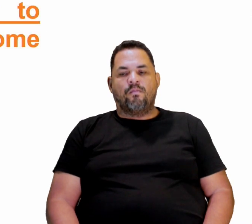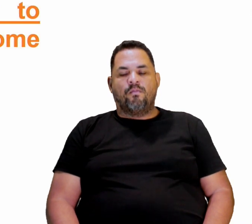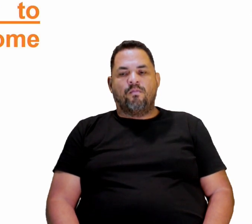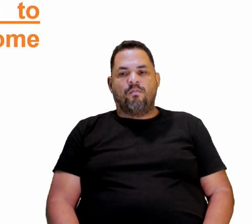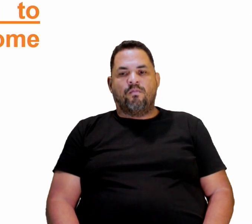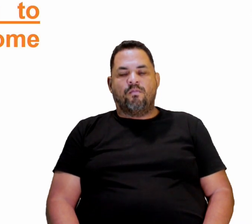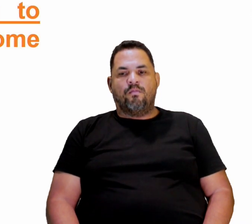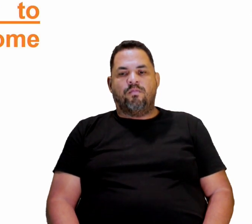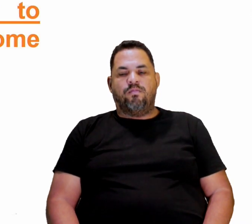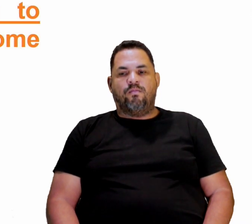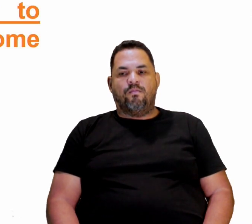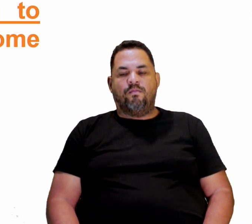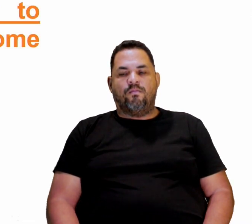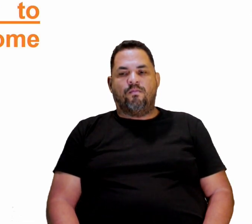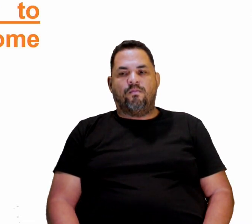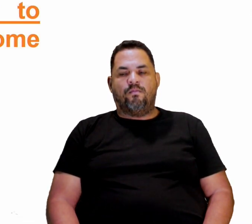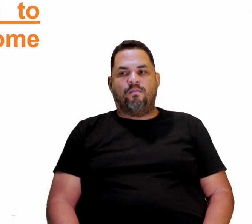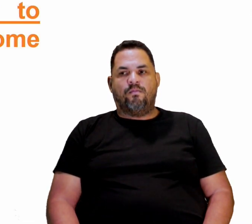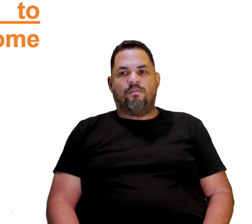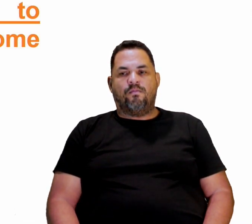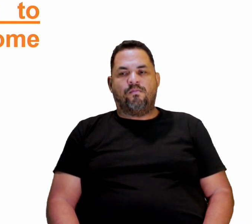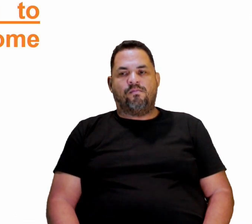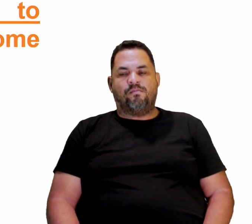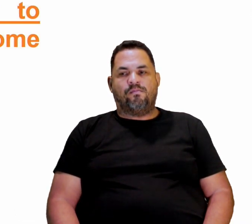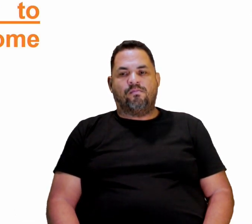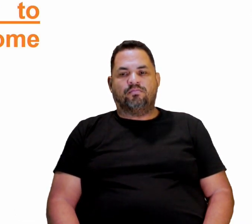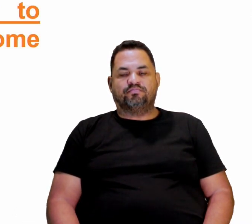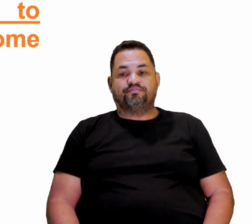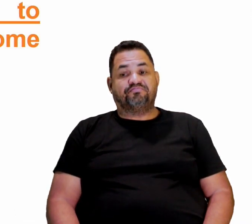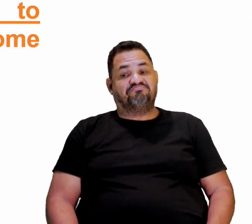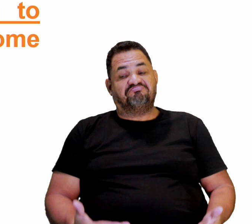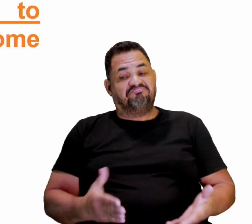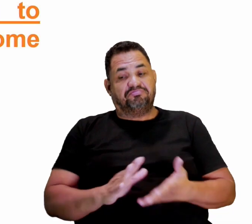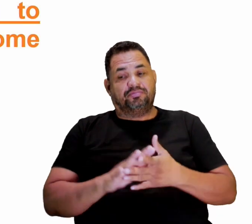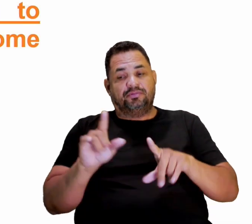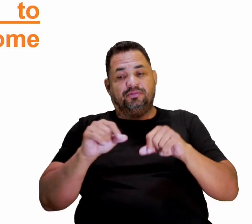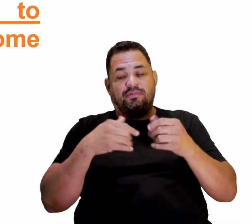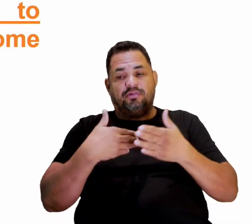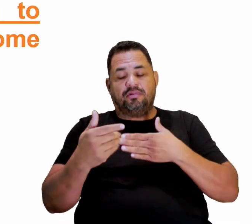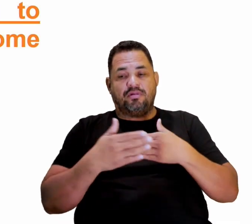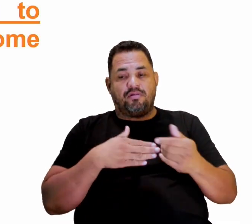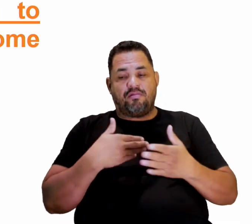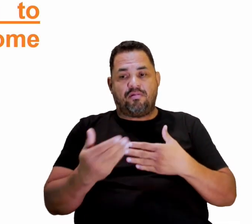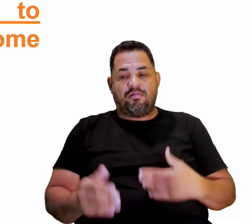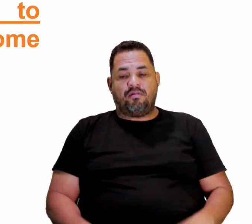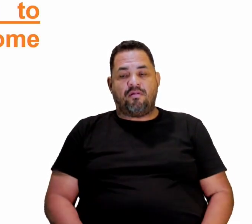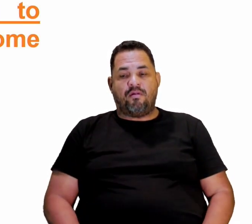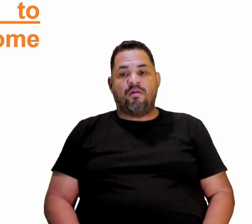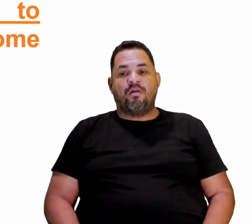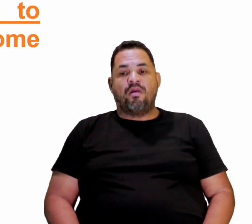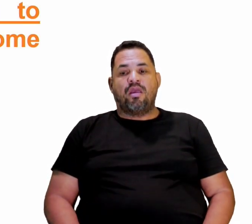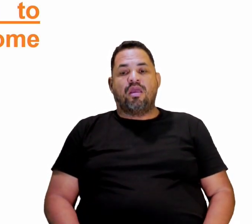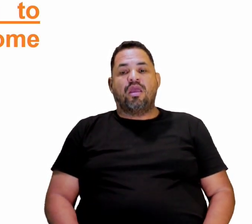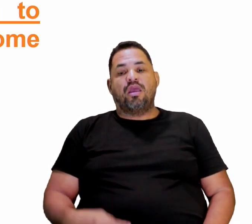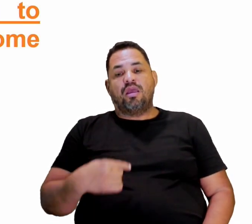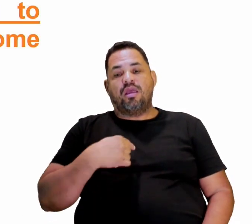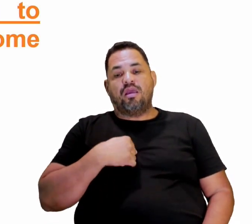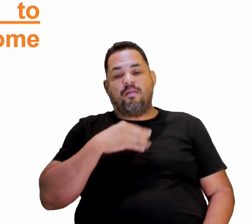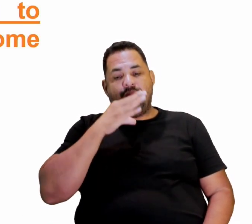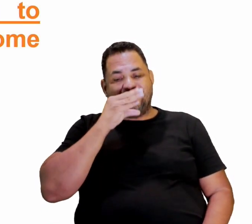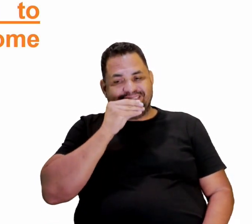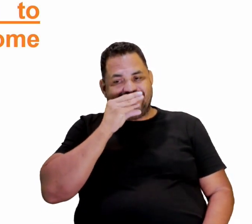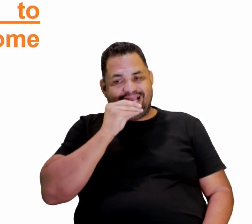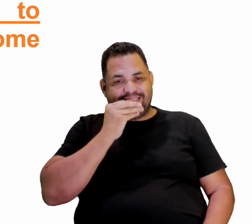ou I got you aí você que escolhe eu vou mastigar alguns